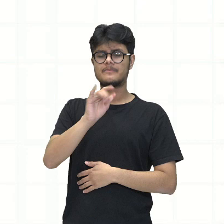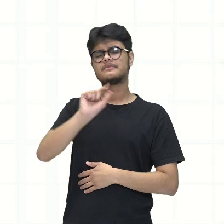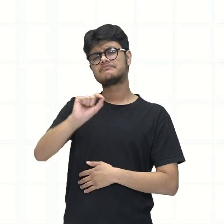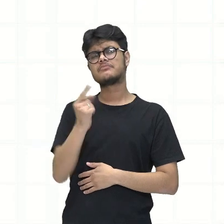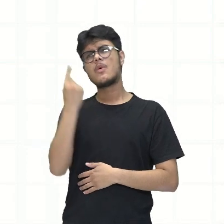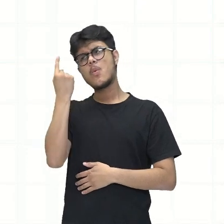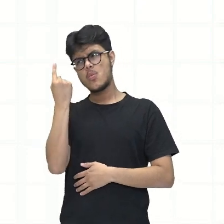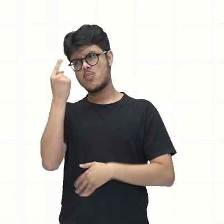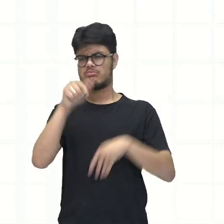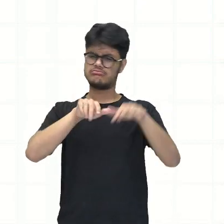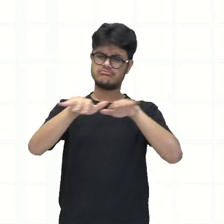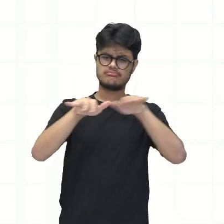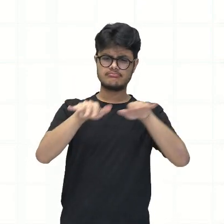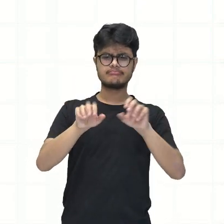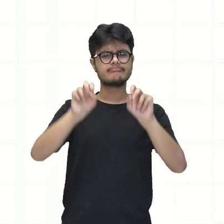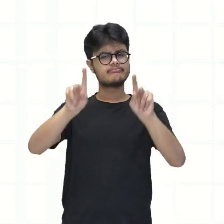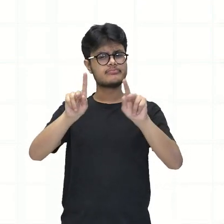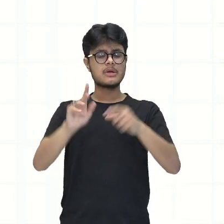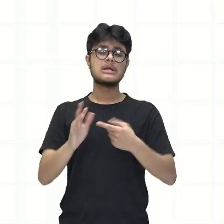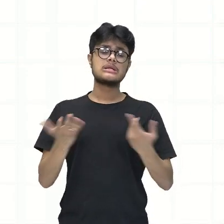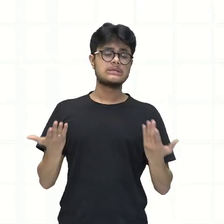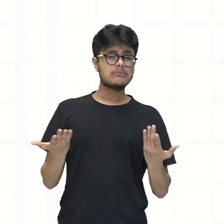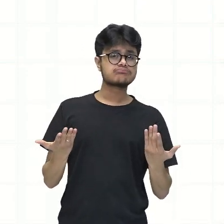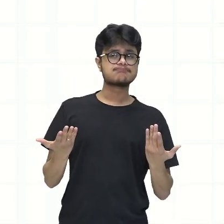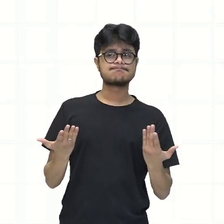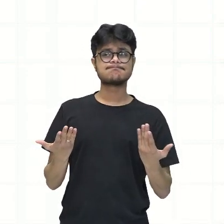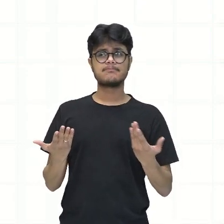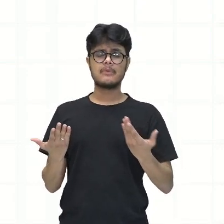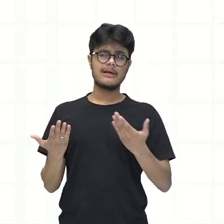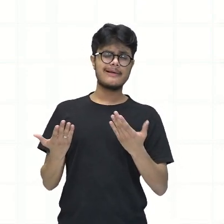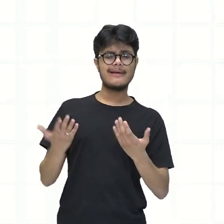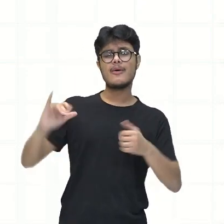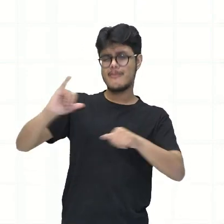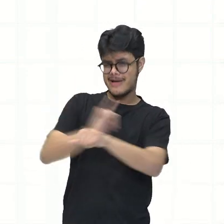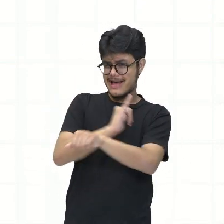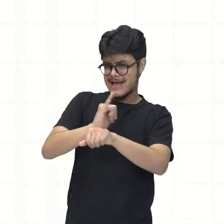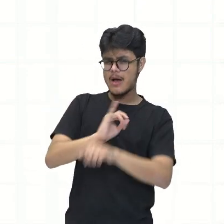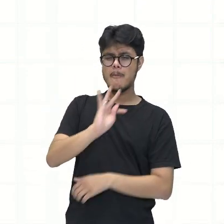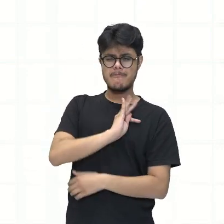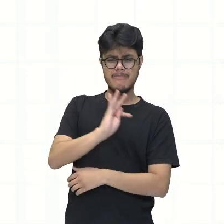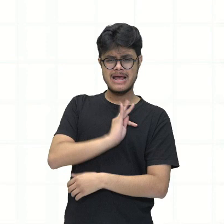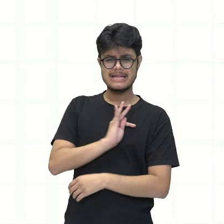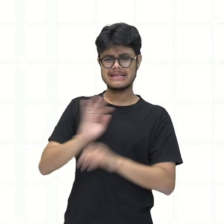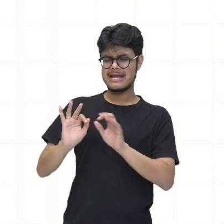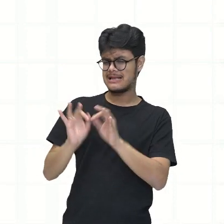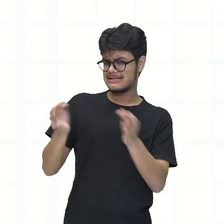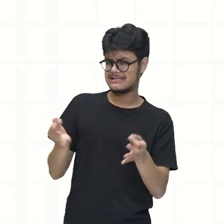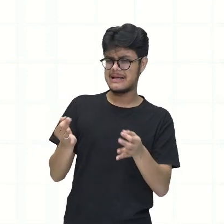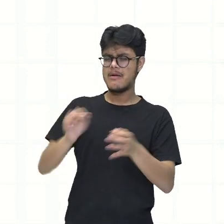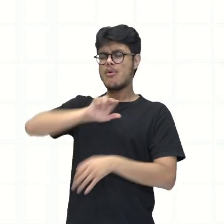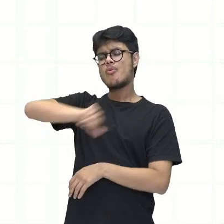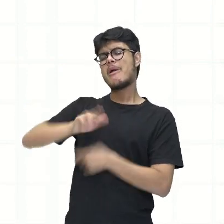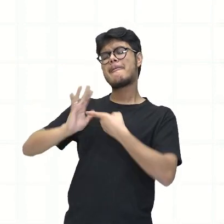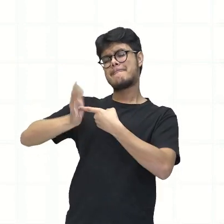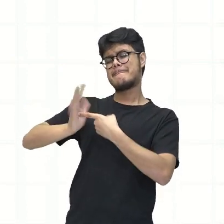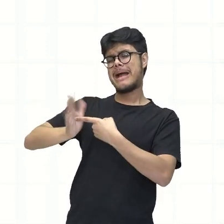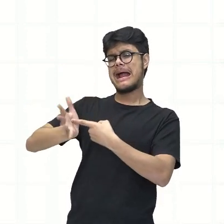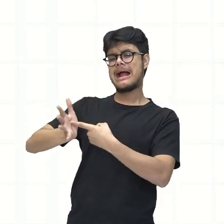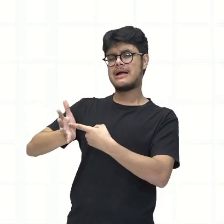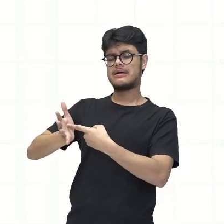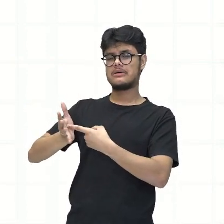um tipo de movimento, a máquina é simples, né? E os exemplos dessas máquinas simples, nós temos aí